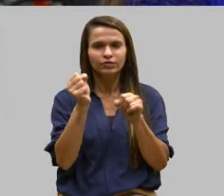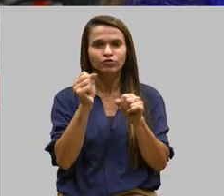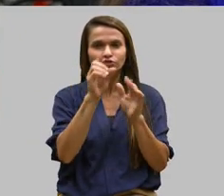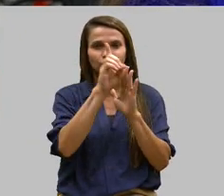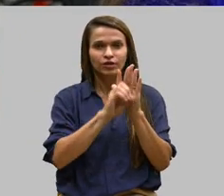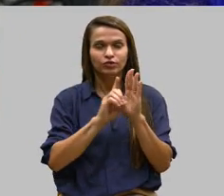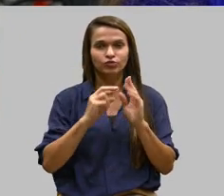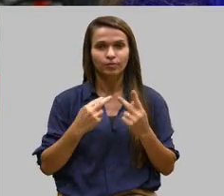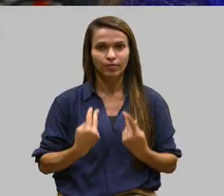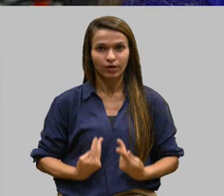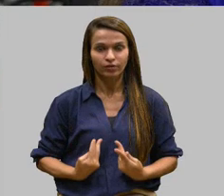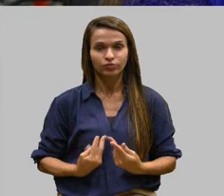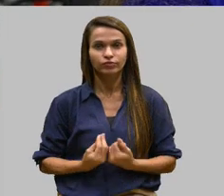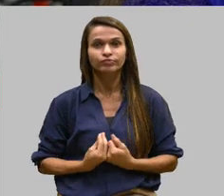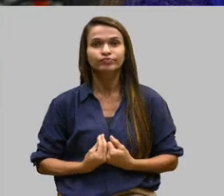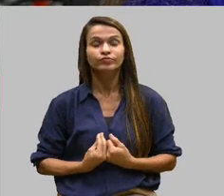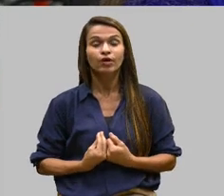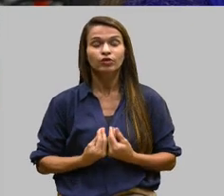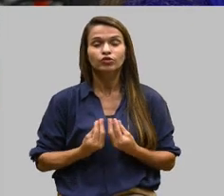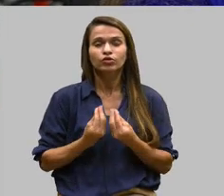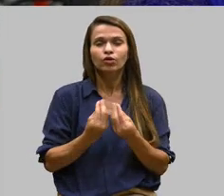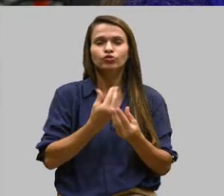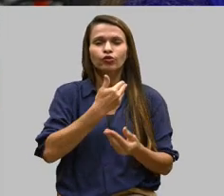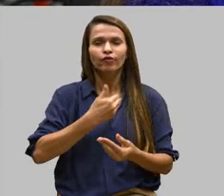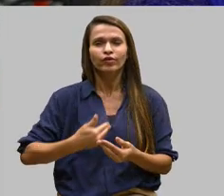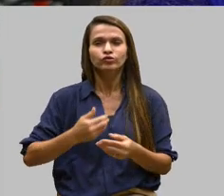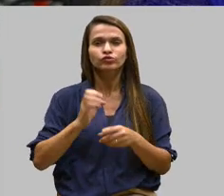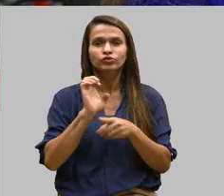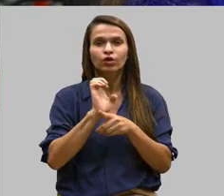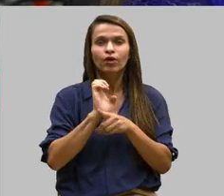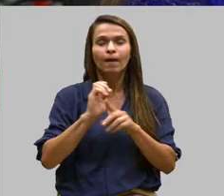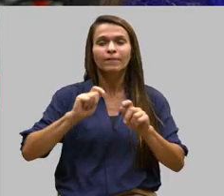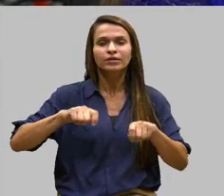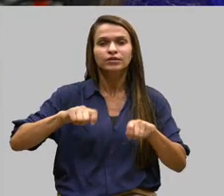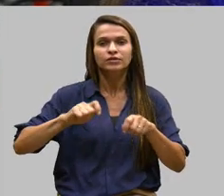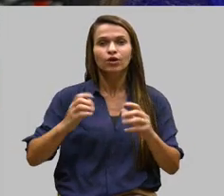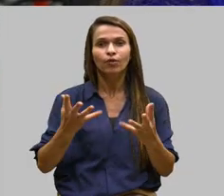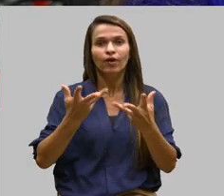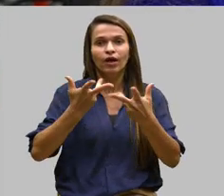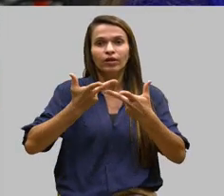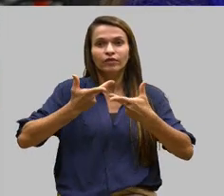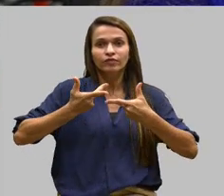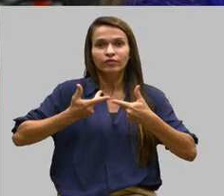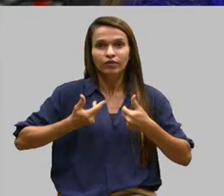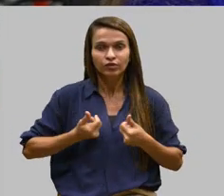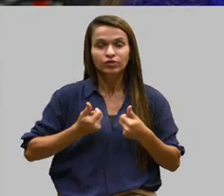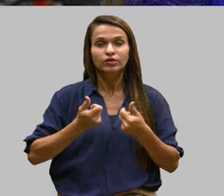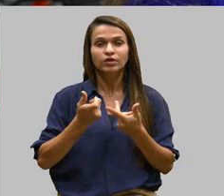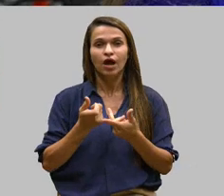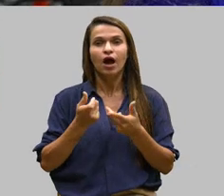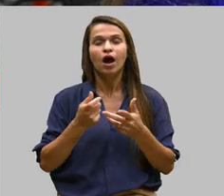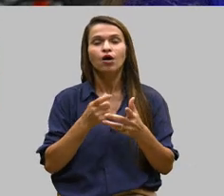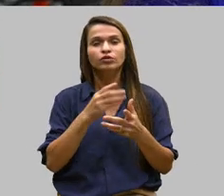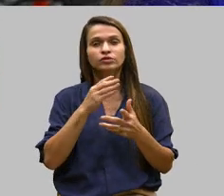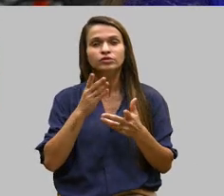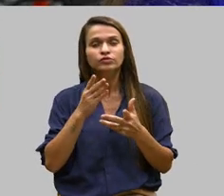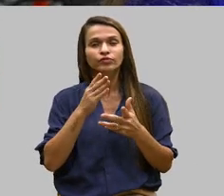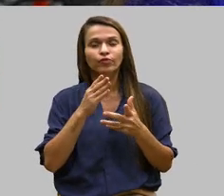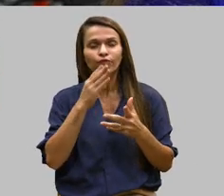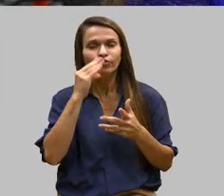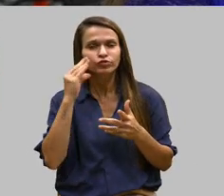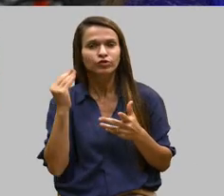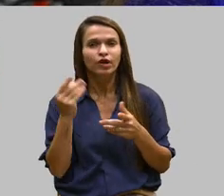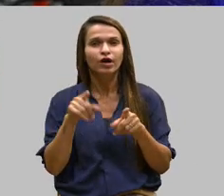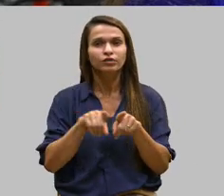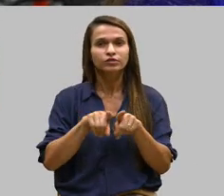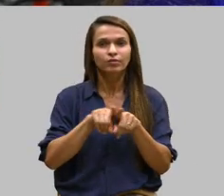ofertamos aqui no governo do estado capacitações e qualificação aos empregadores gestores de Recursos Humanos